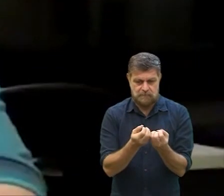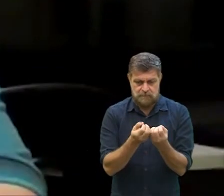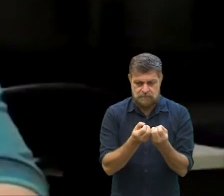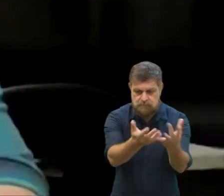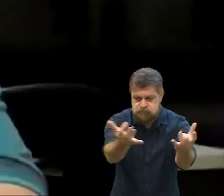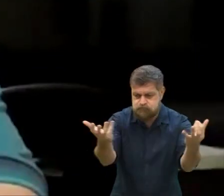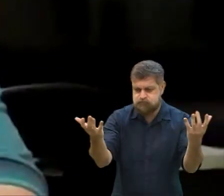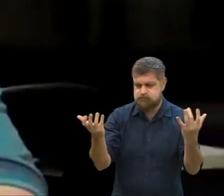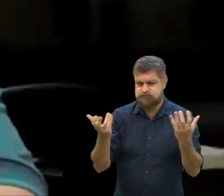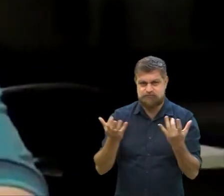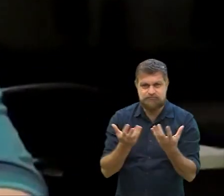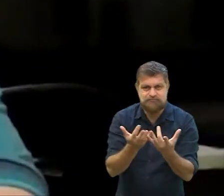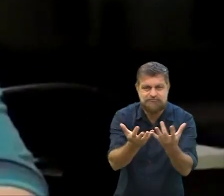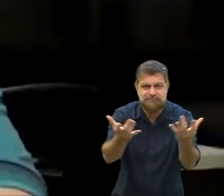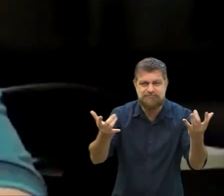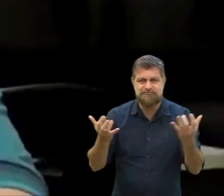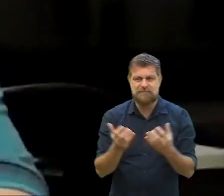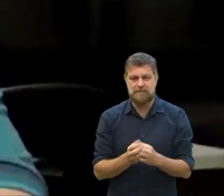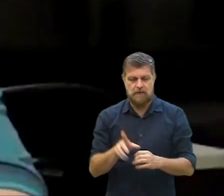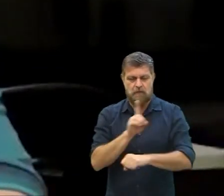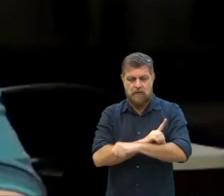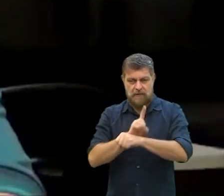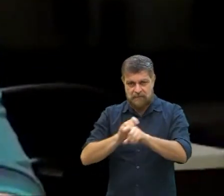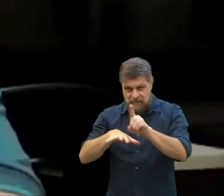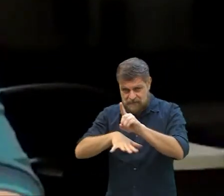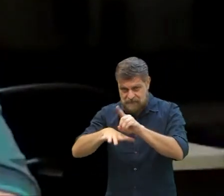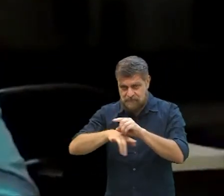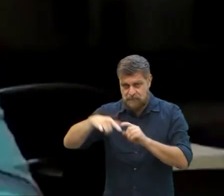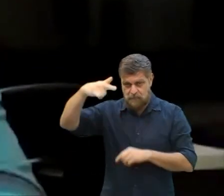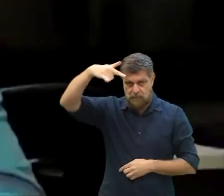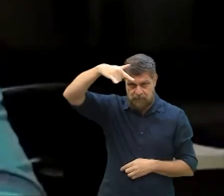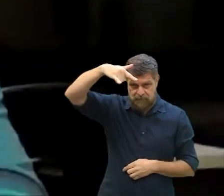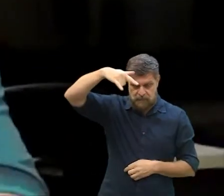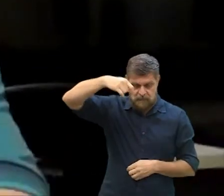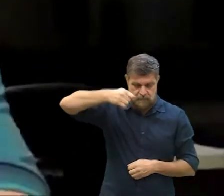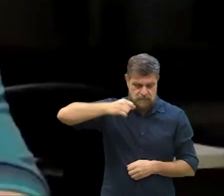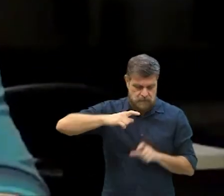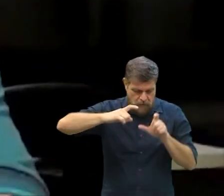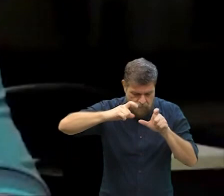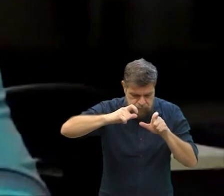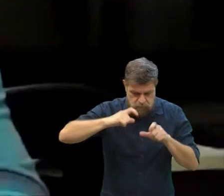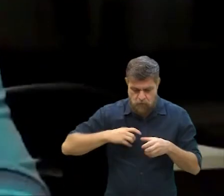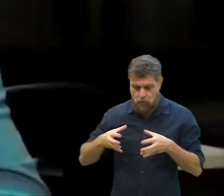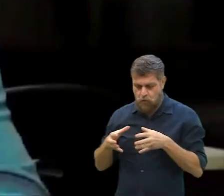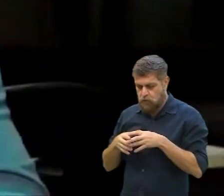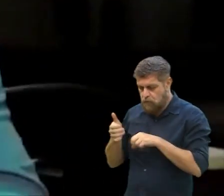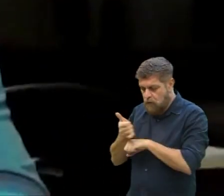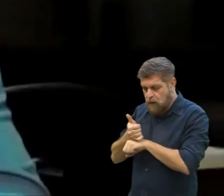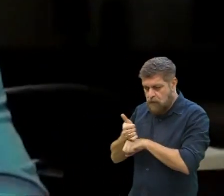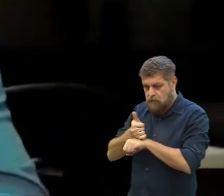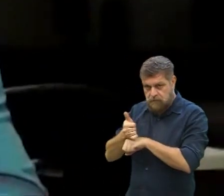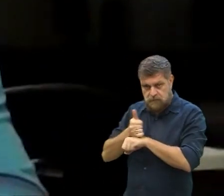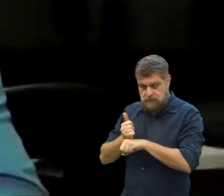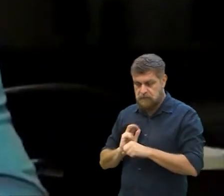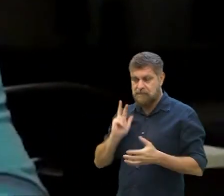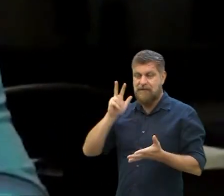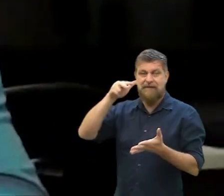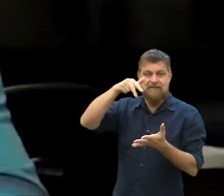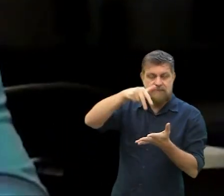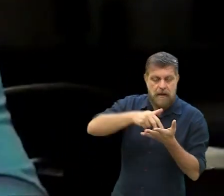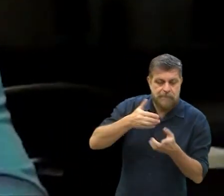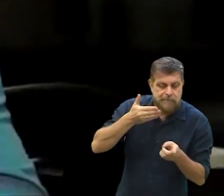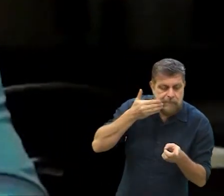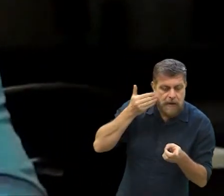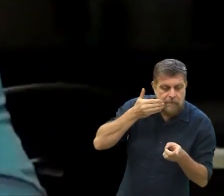a Defesa Civil acompanha, toda vez que ela pega uma imagem de satélite, aí uma equipe da Defesa Civil vai ao local